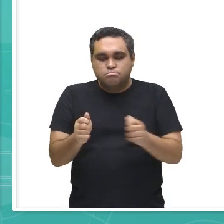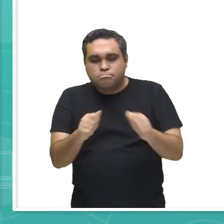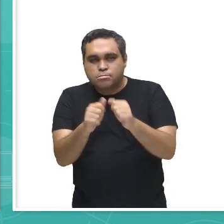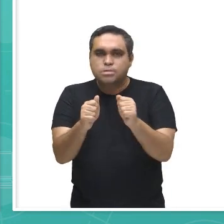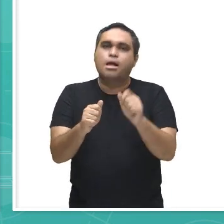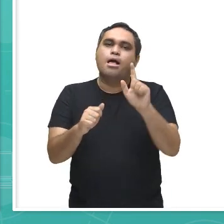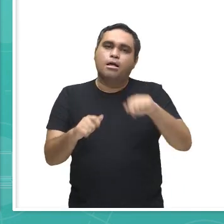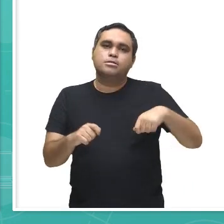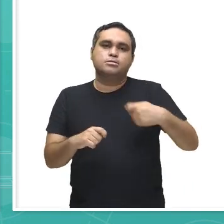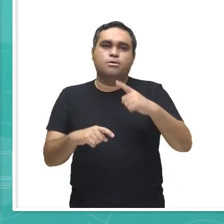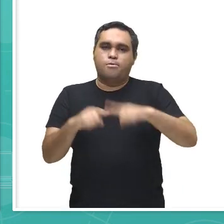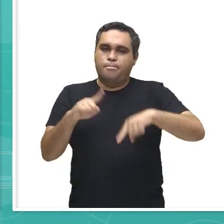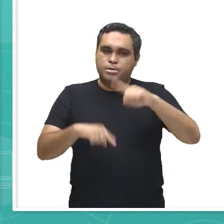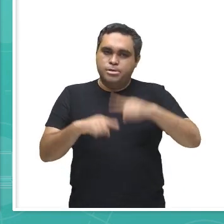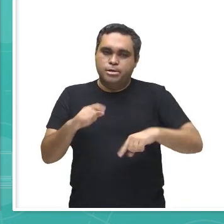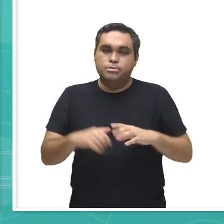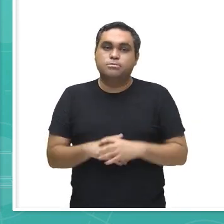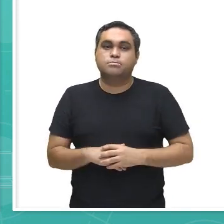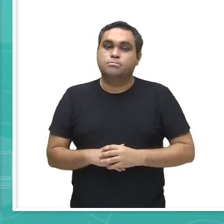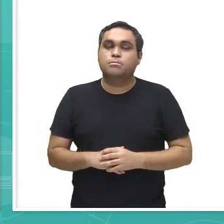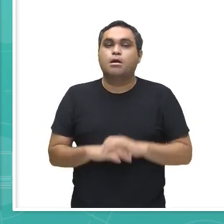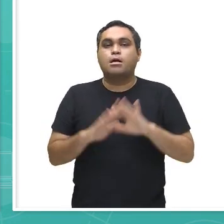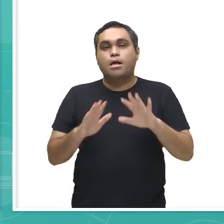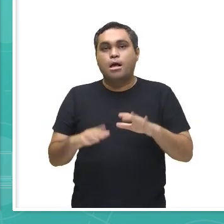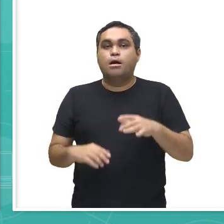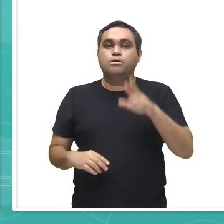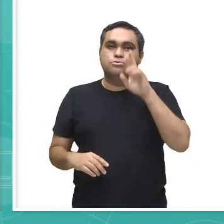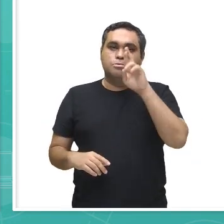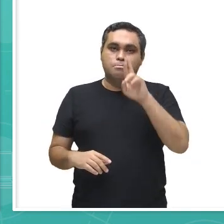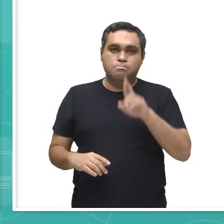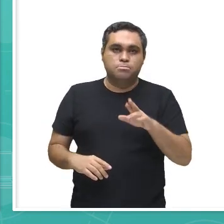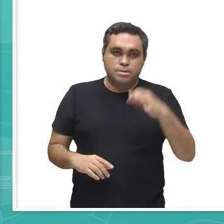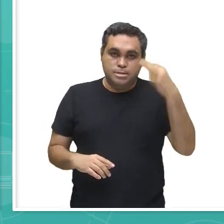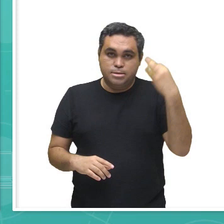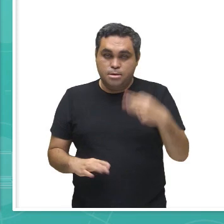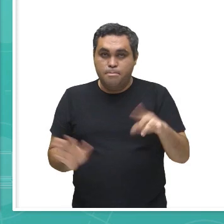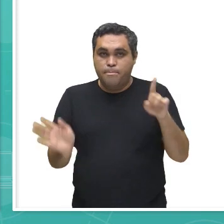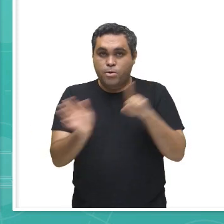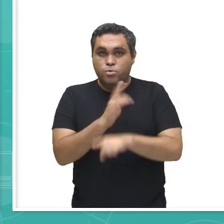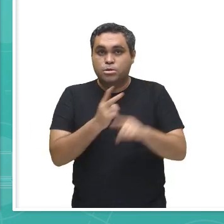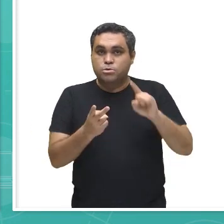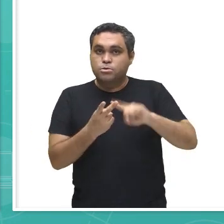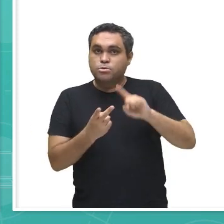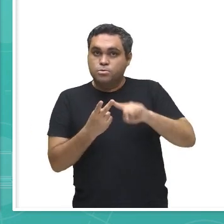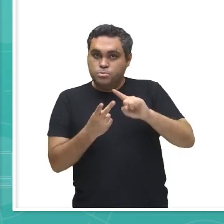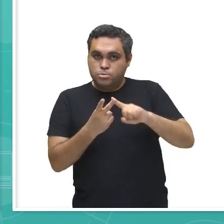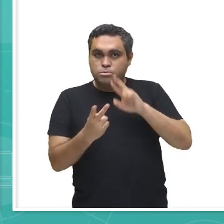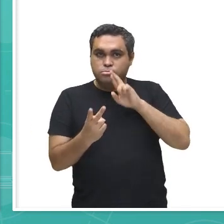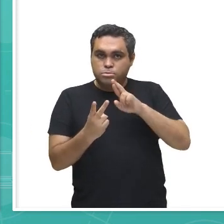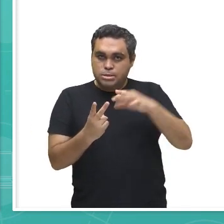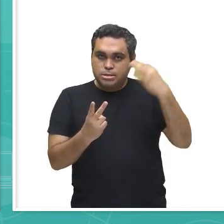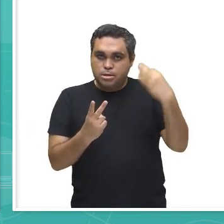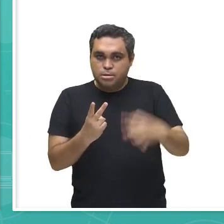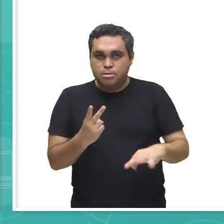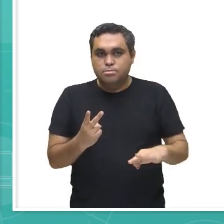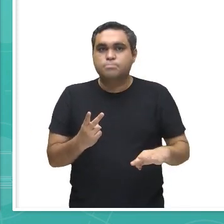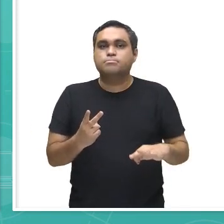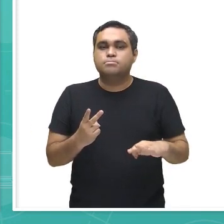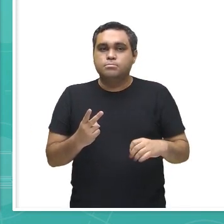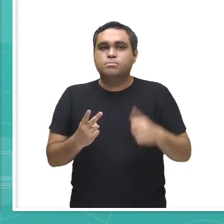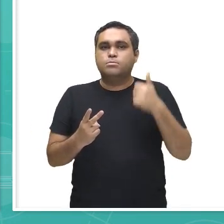tá? Então, essa é a resposta correta da questão 2. Vamos observar aí novamente no